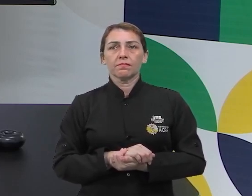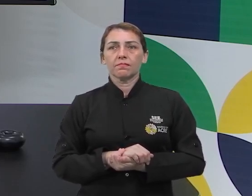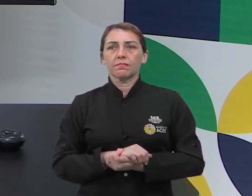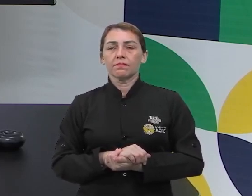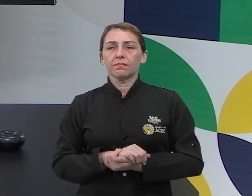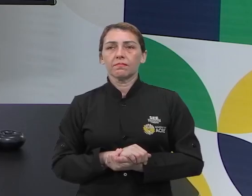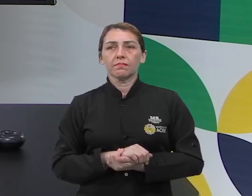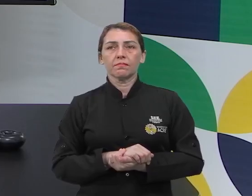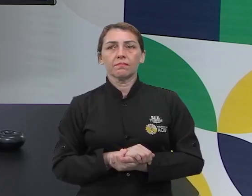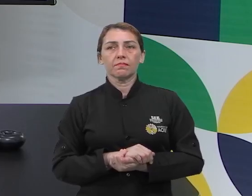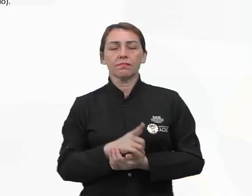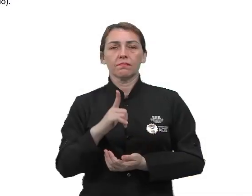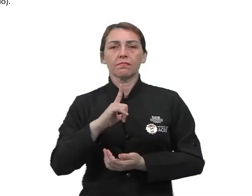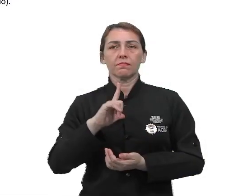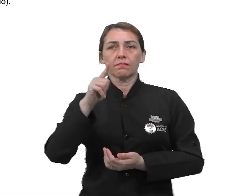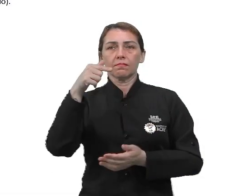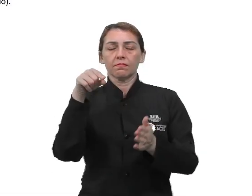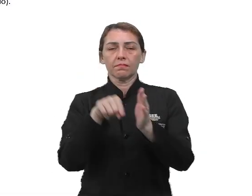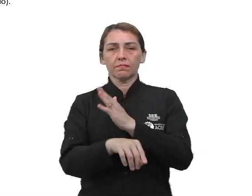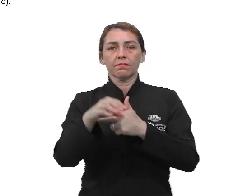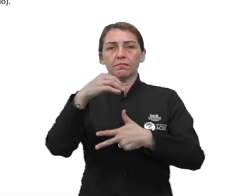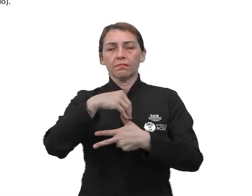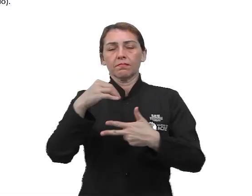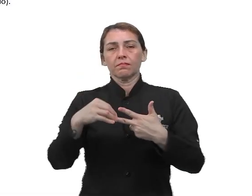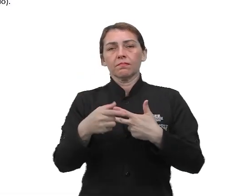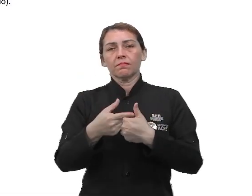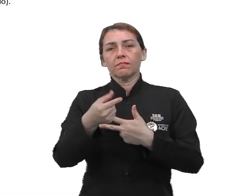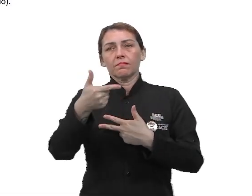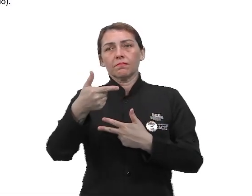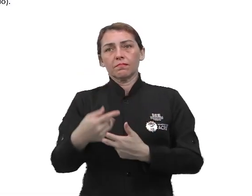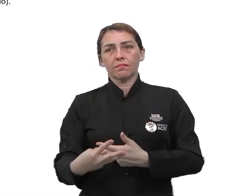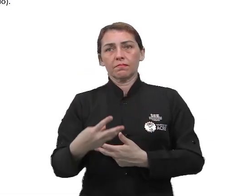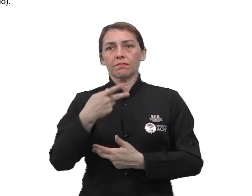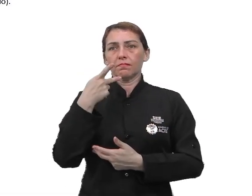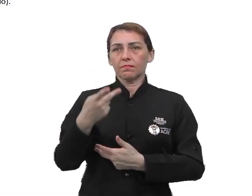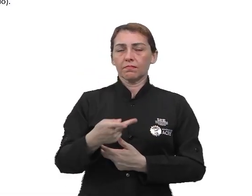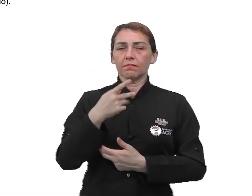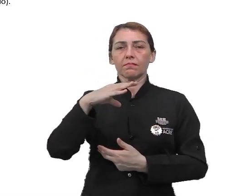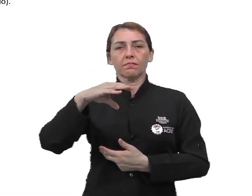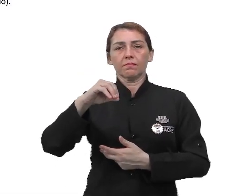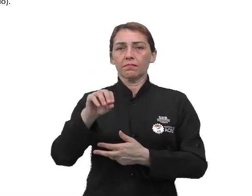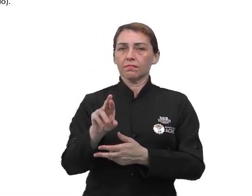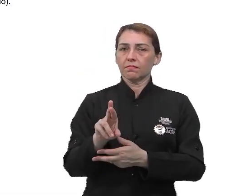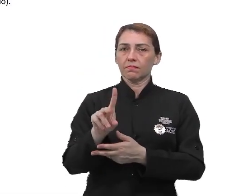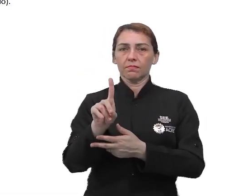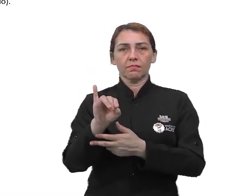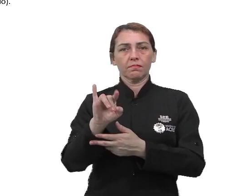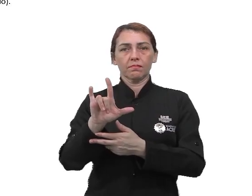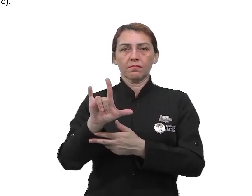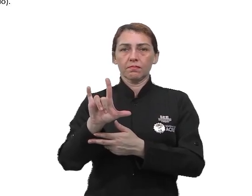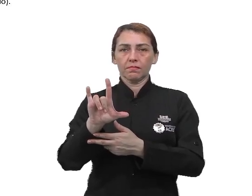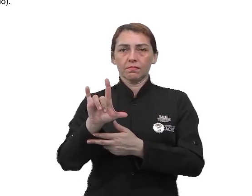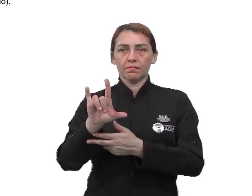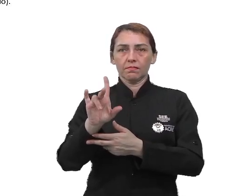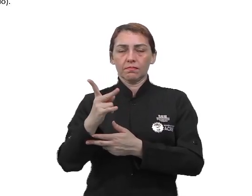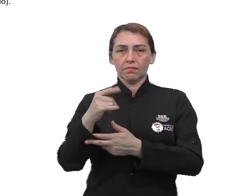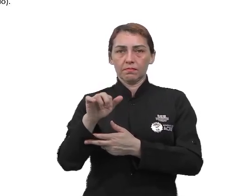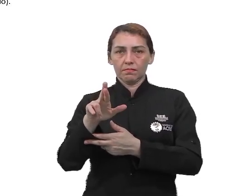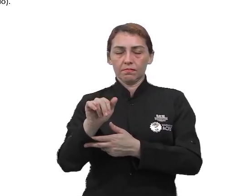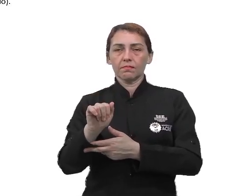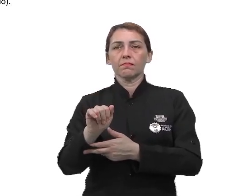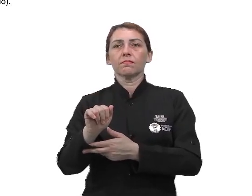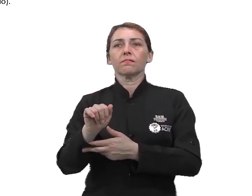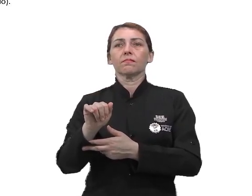Ok, nós temos aqui uma outra questão do Enem 2023, que fala sobre a Cordilheira do Himalaia, tá? A Cordilheira